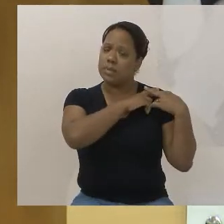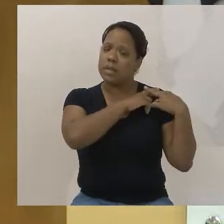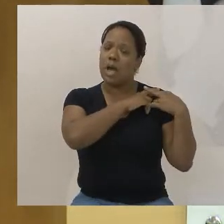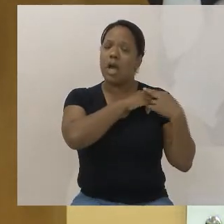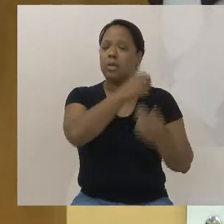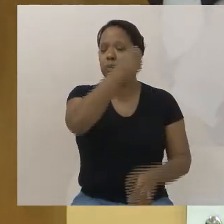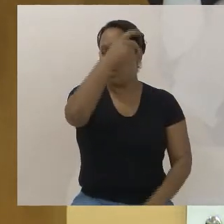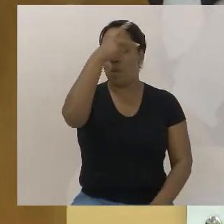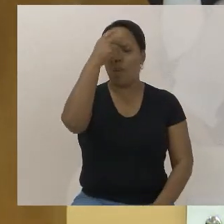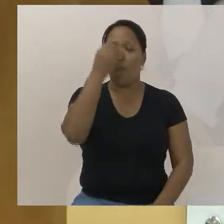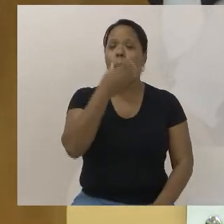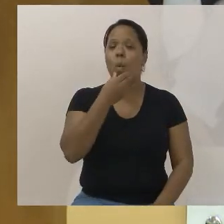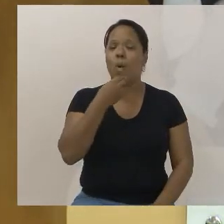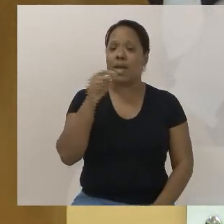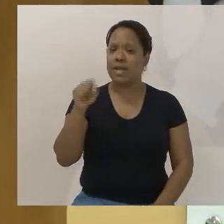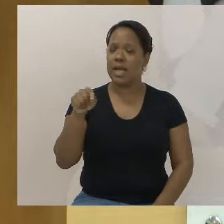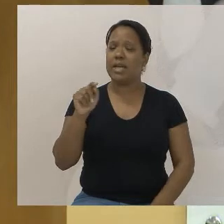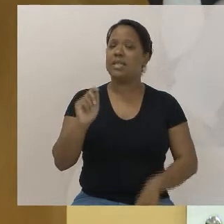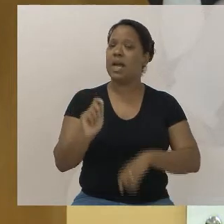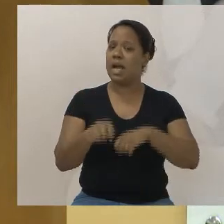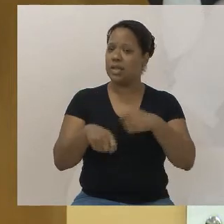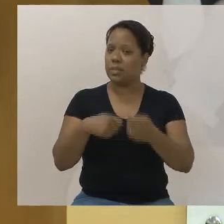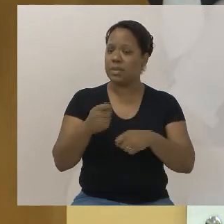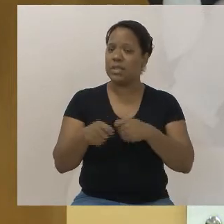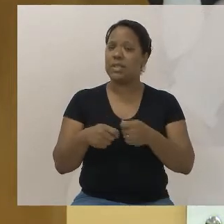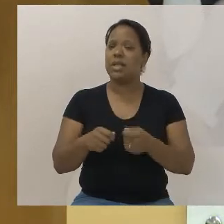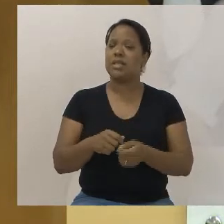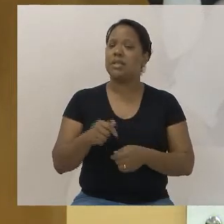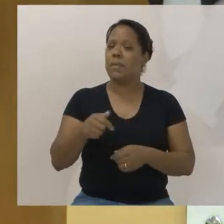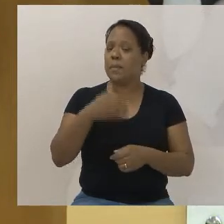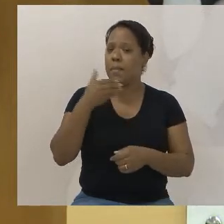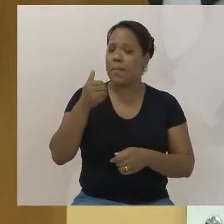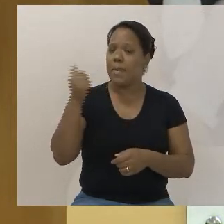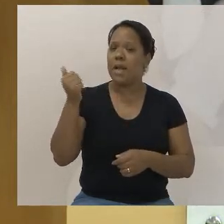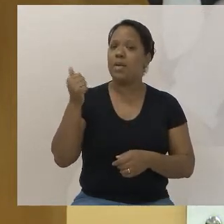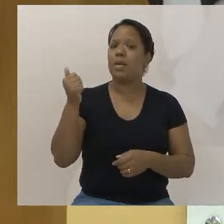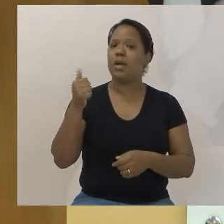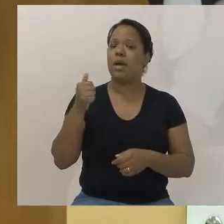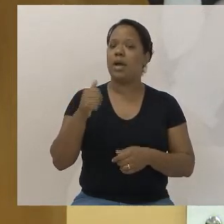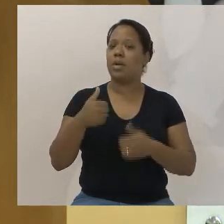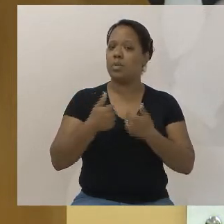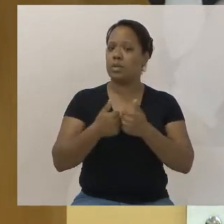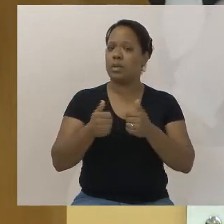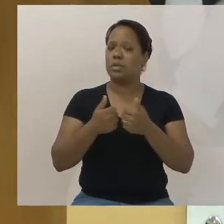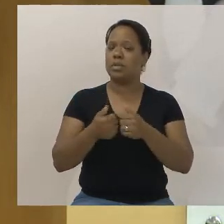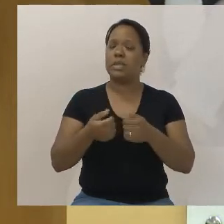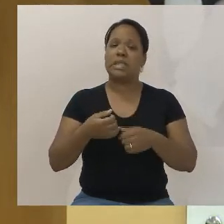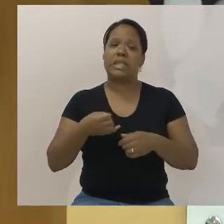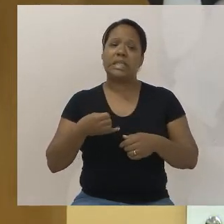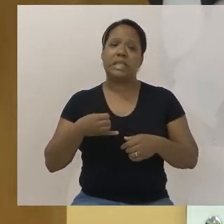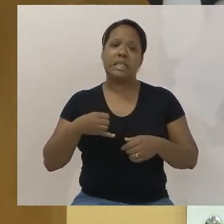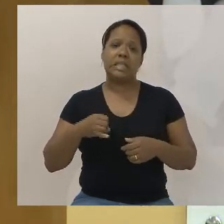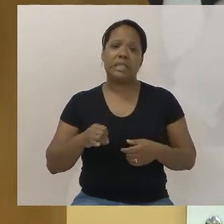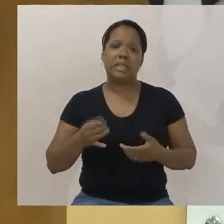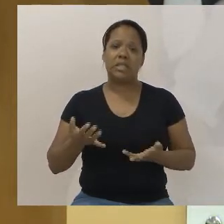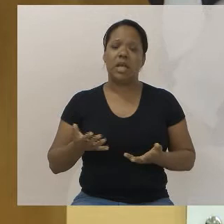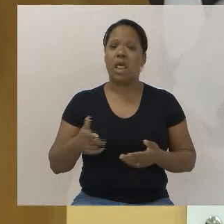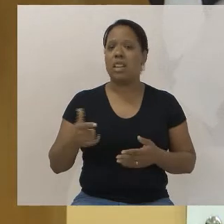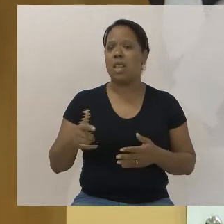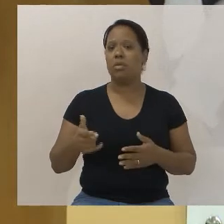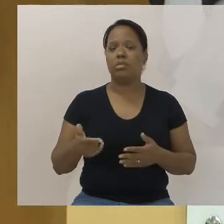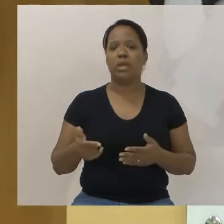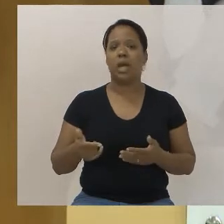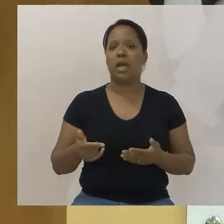prerrogativa dessa administração de melhorar o transporte na nossa cidade mas se a gente não tiver um plano de